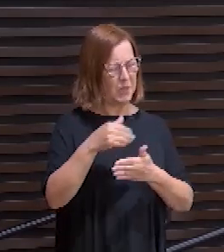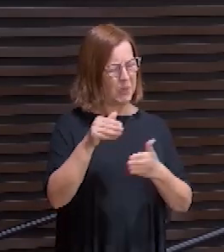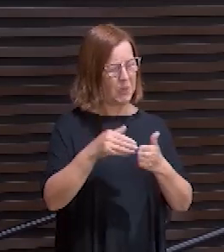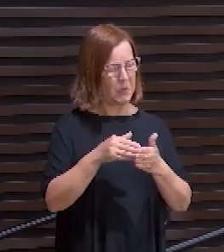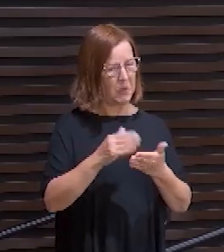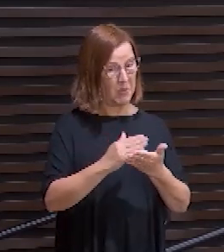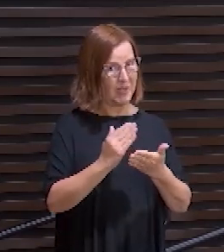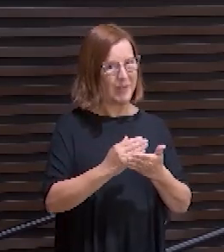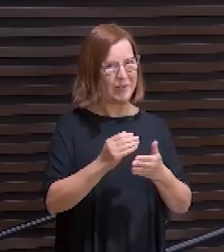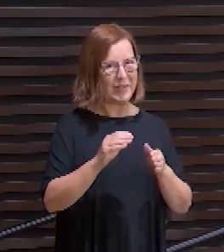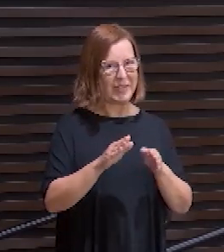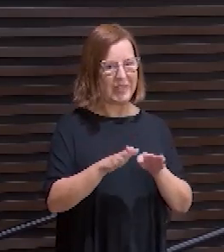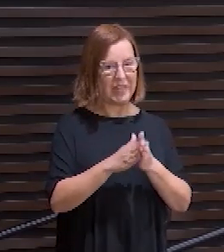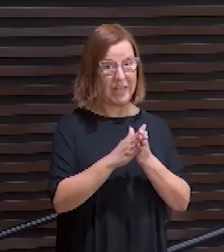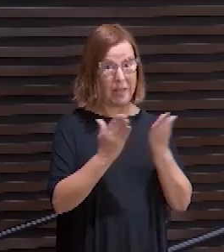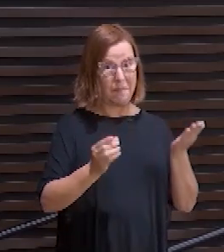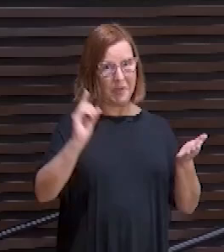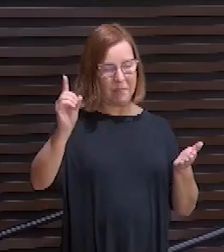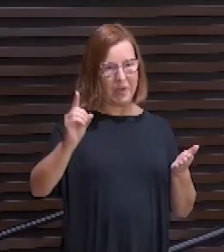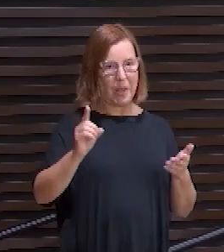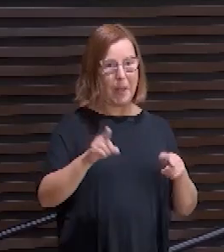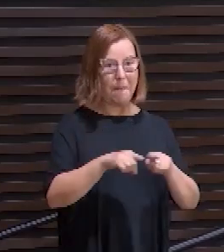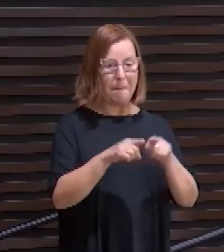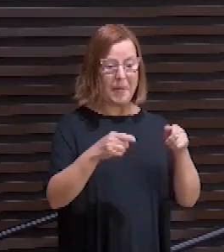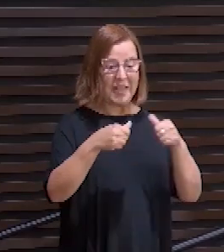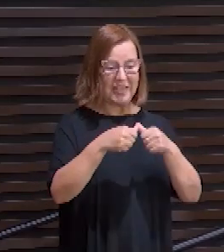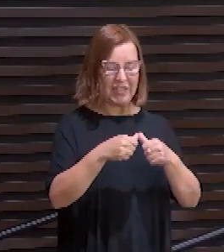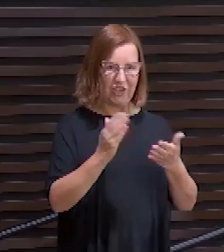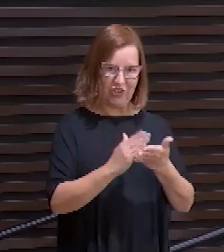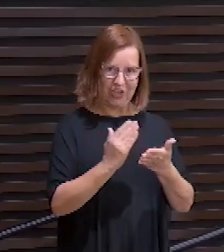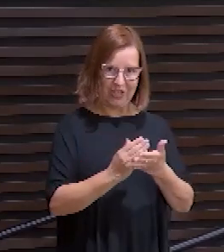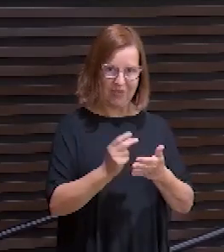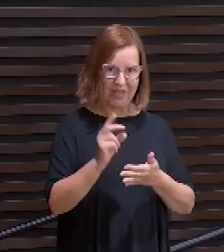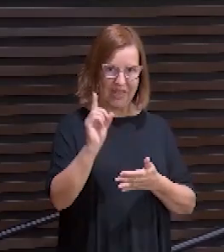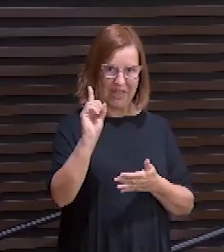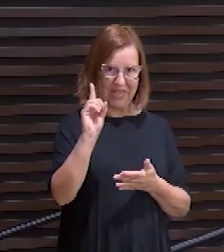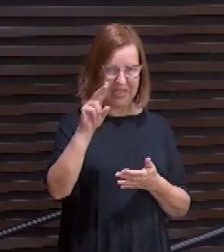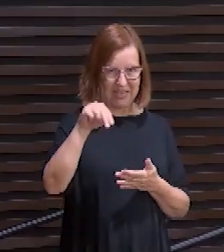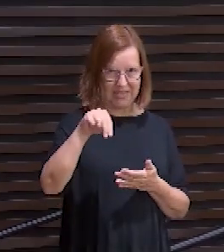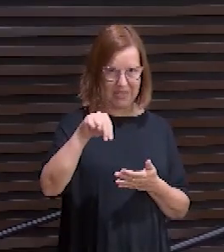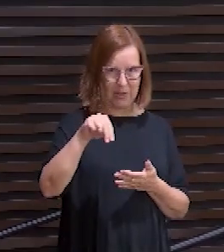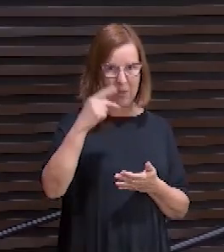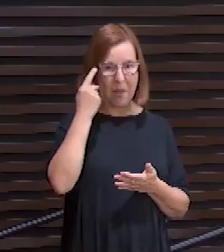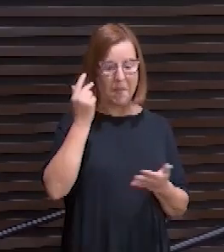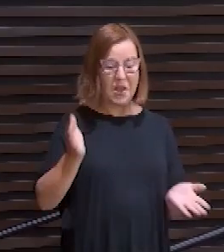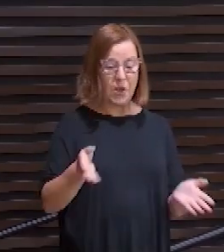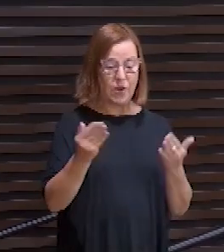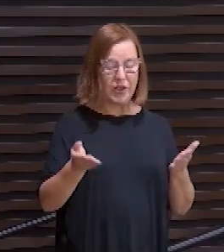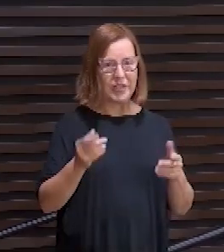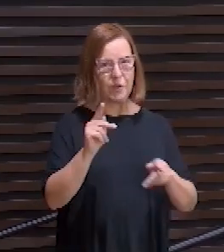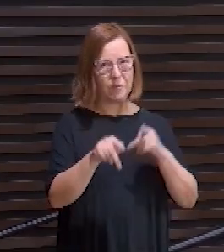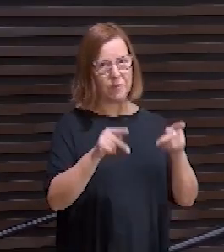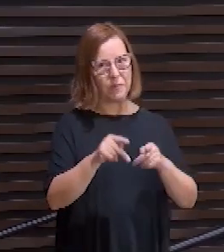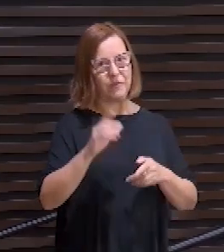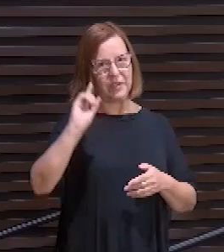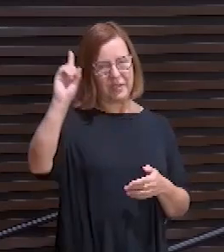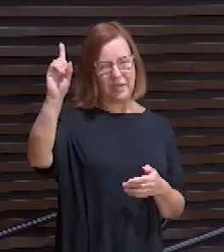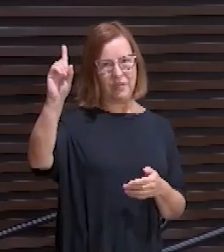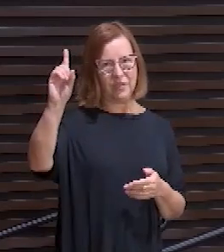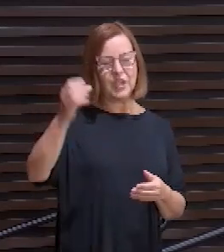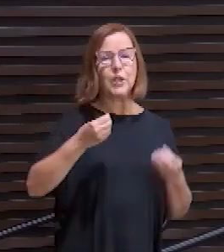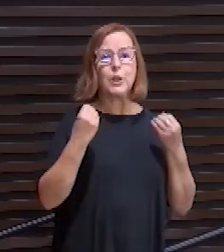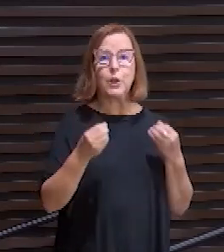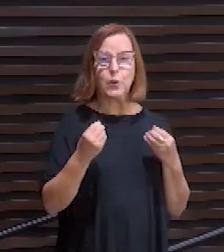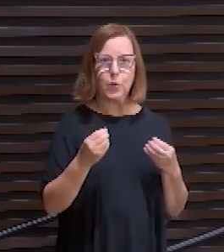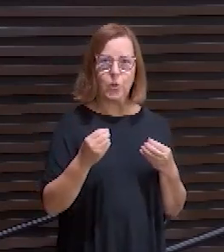tem um propósito de encorajar o povo de Deus. E como ele faz isso? Ele faz isso usando